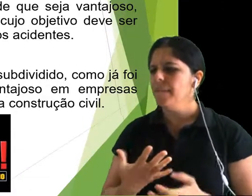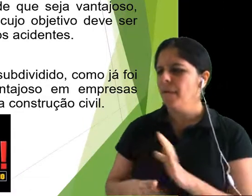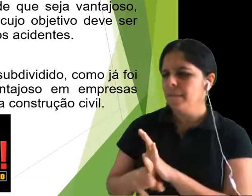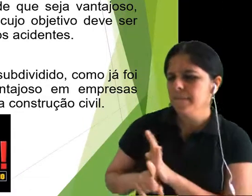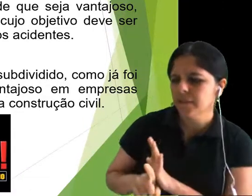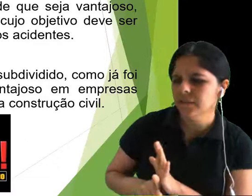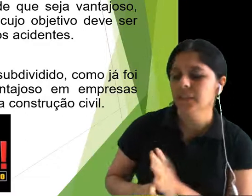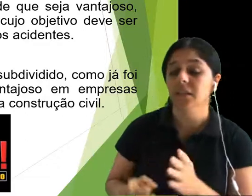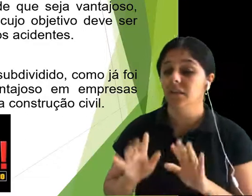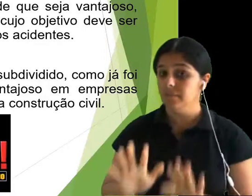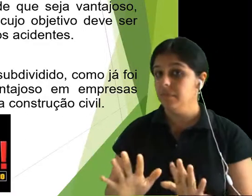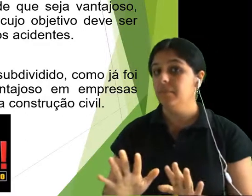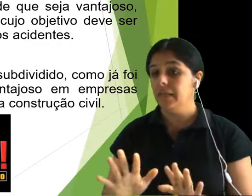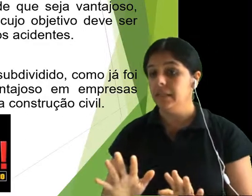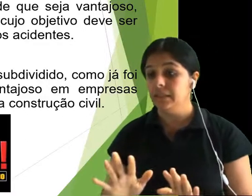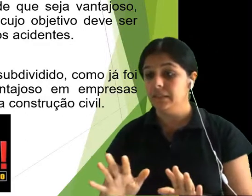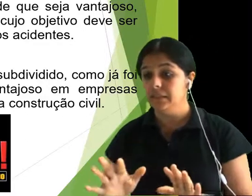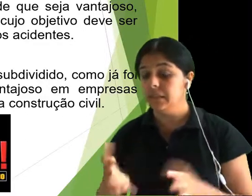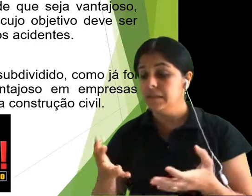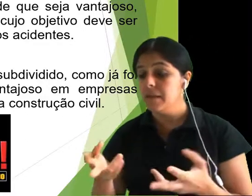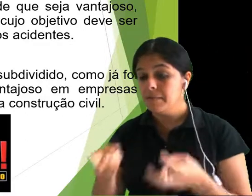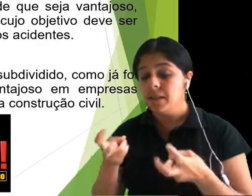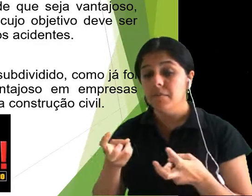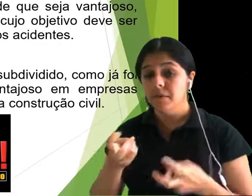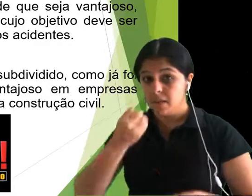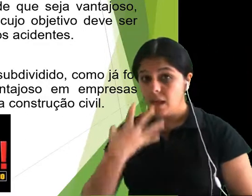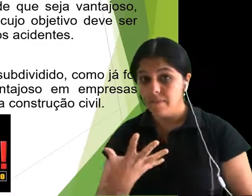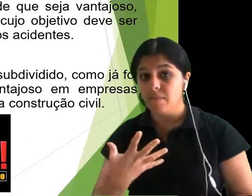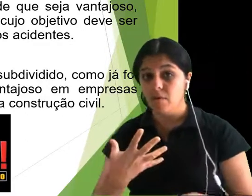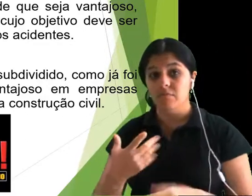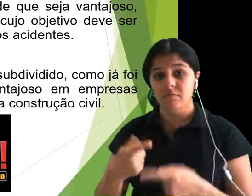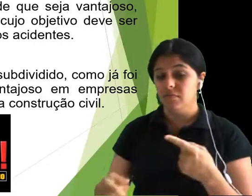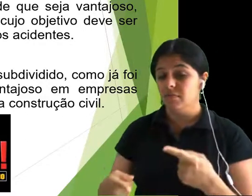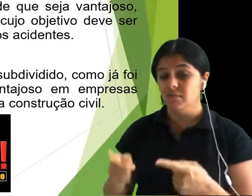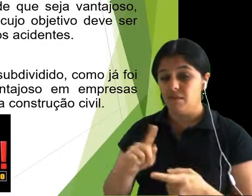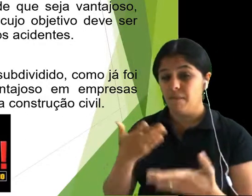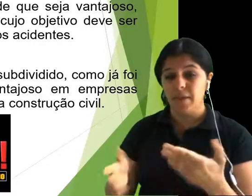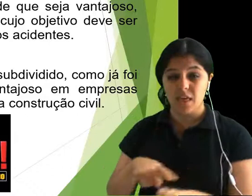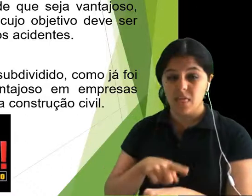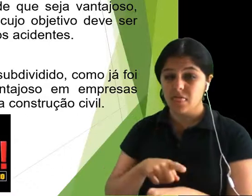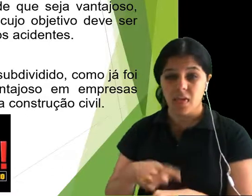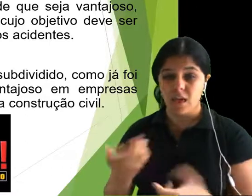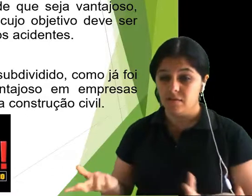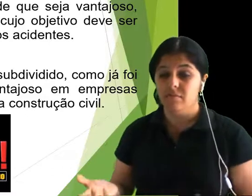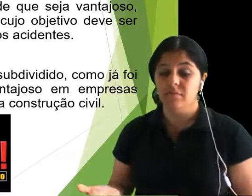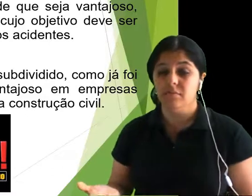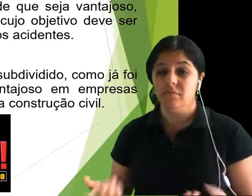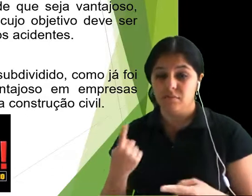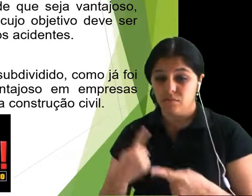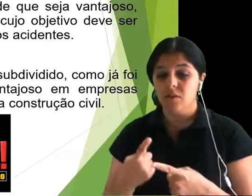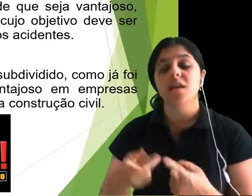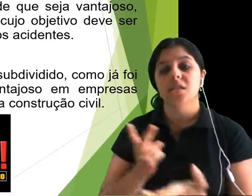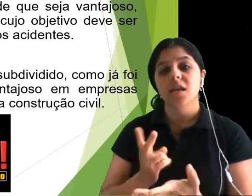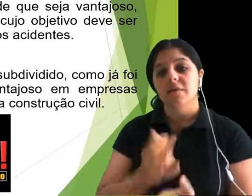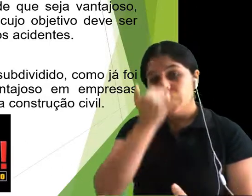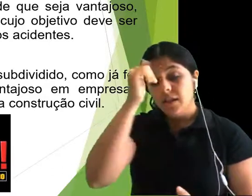desde que seja vantajoso para o estudo que se propõe a efetuar. Por quê? O objetivo maior vai ser a prevenção sempre